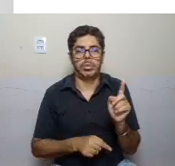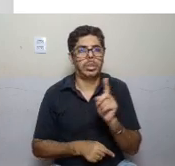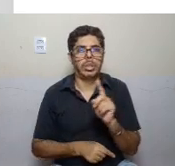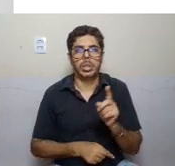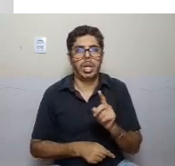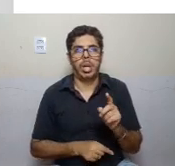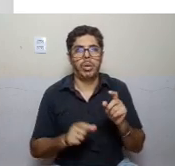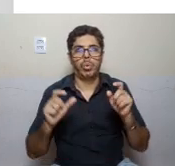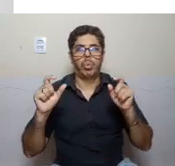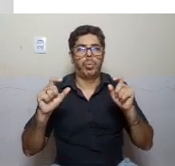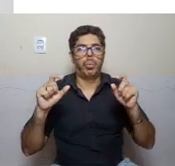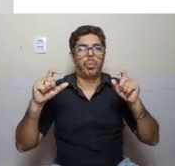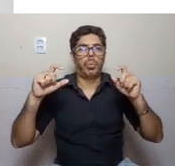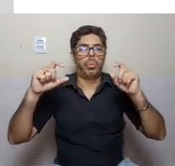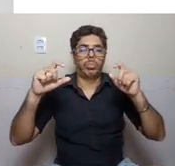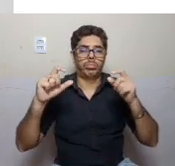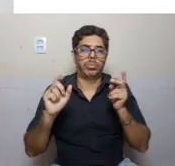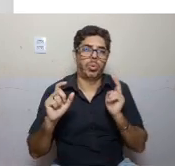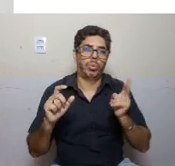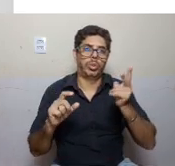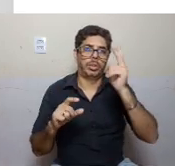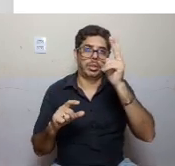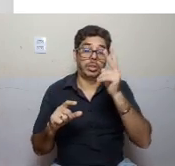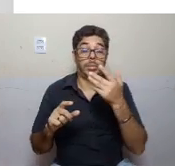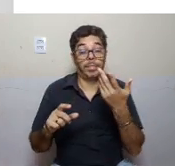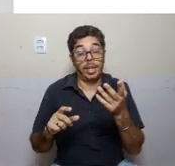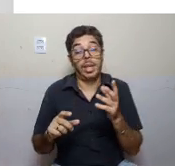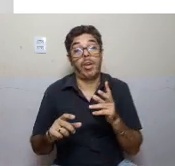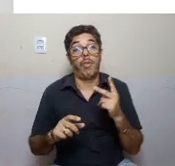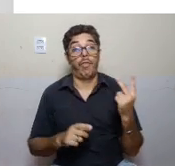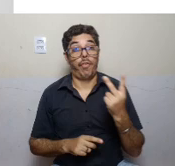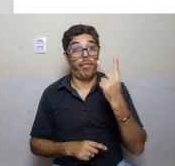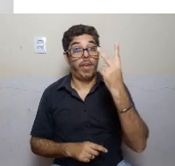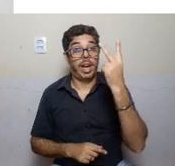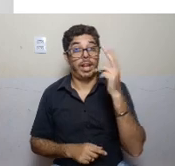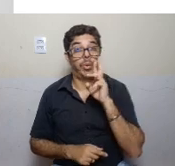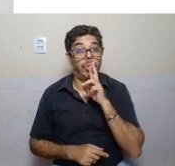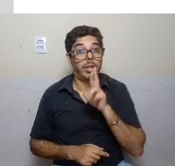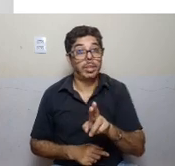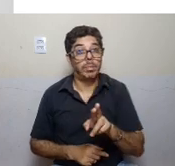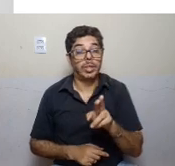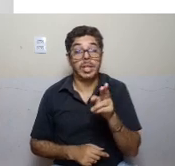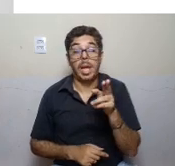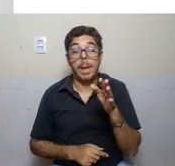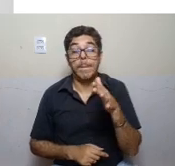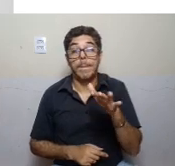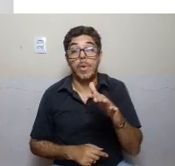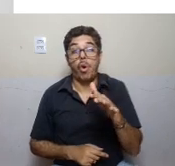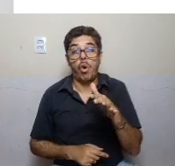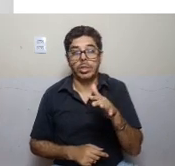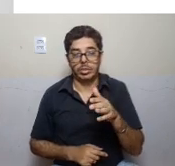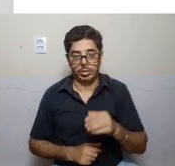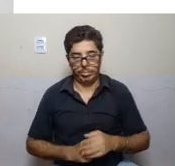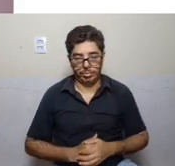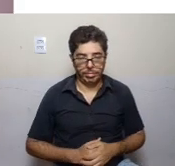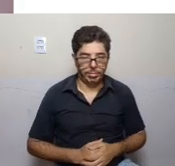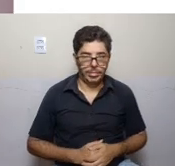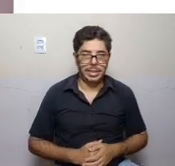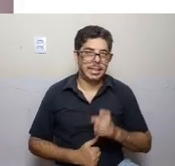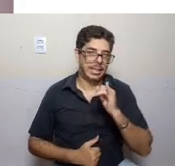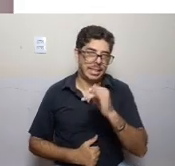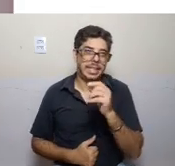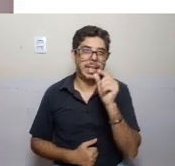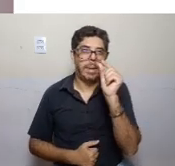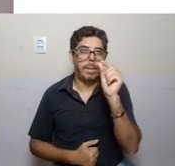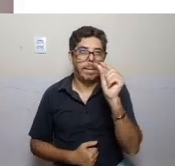elemento de comprimento não vai ser exatamente constante, e o valor obtido pela somatória será apenas um valor aproximado.